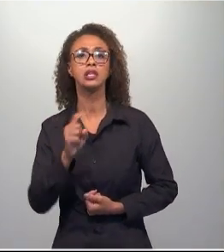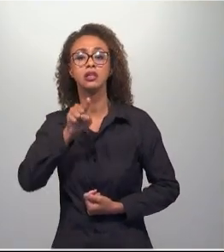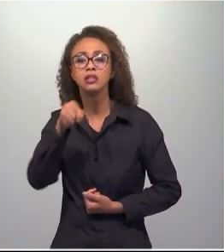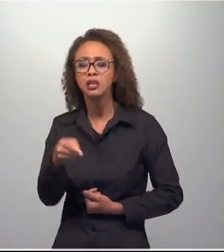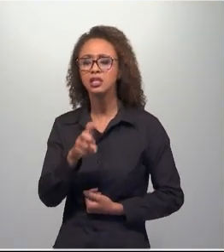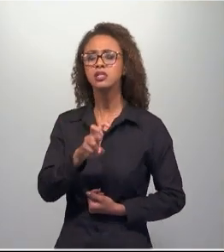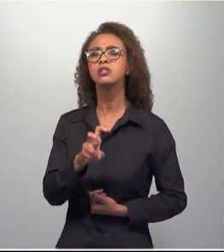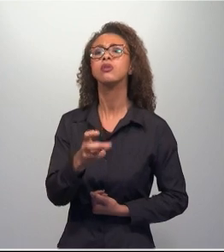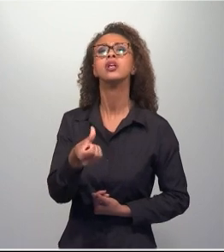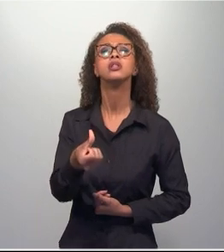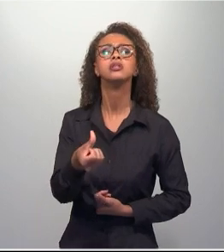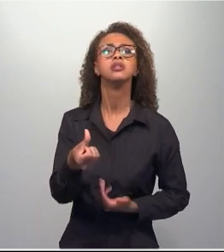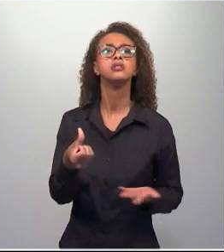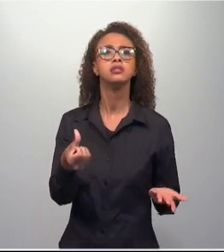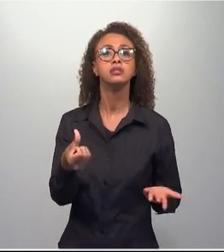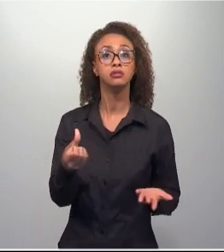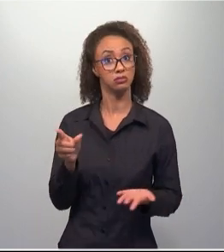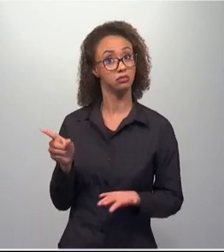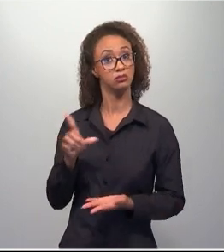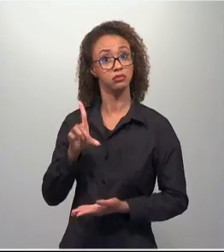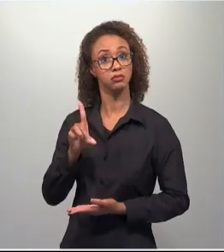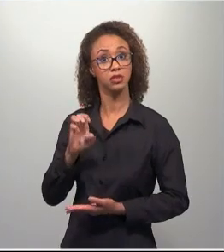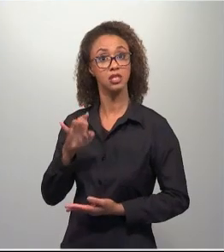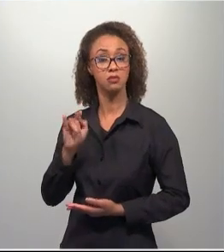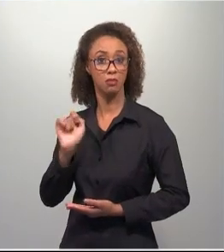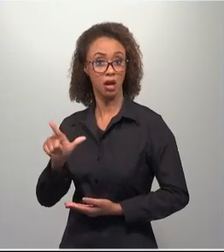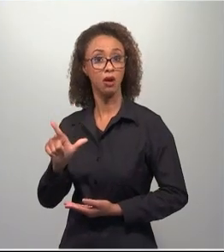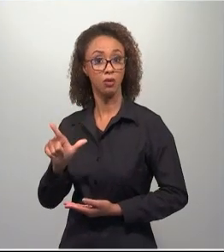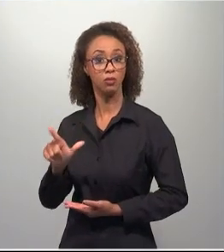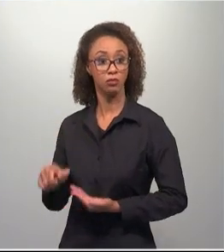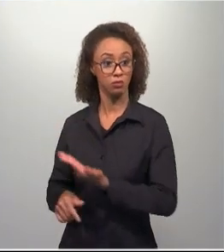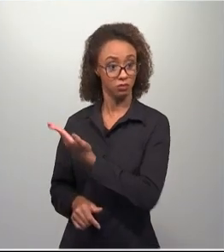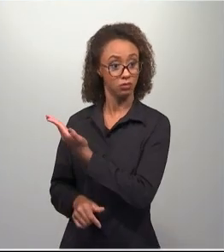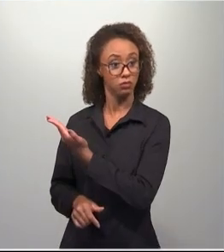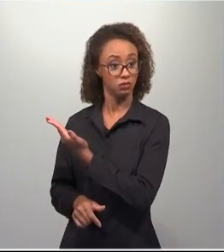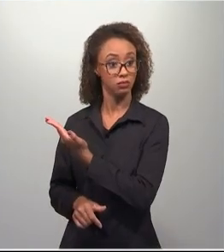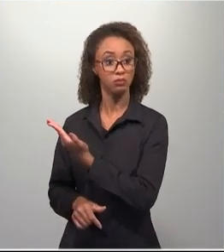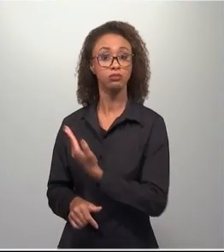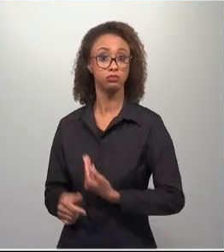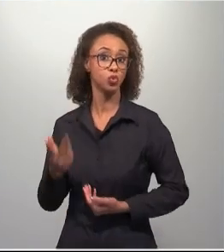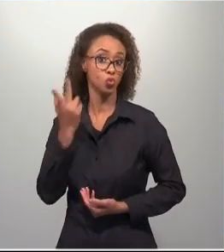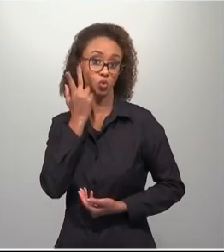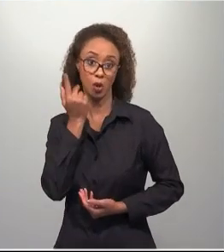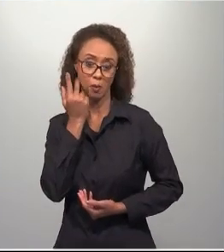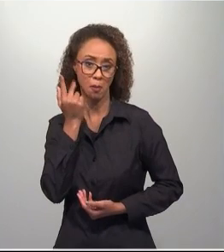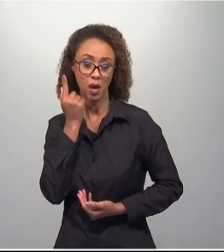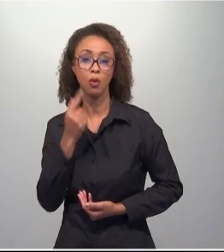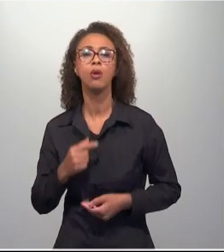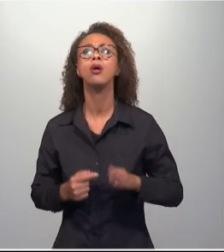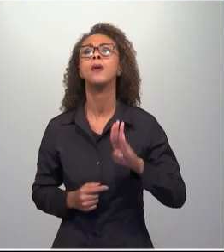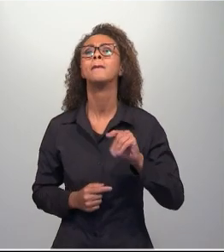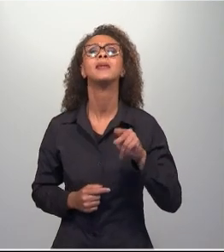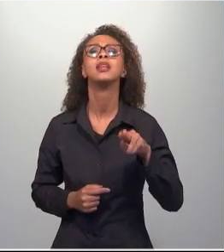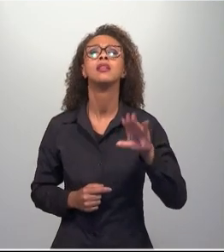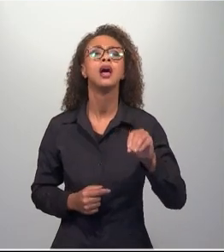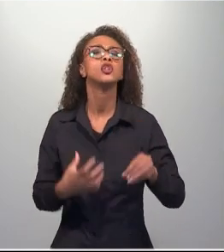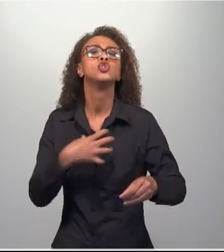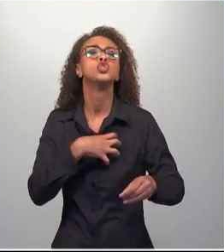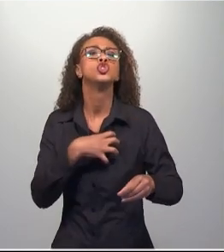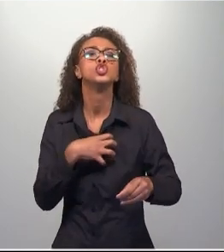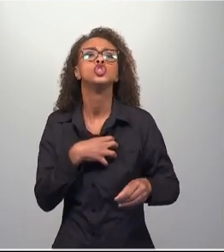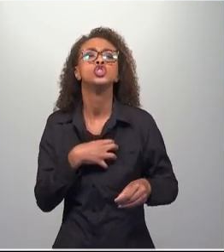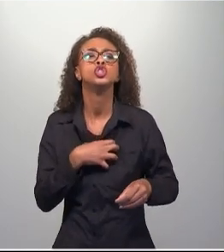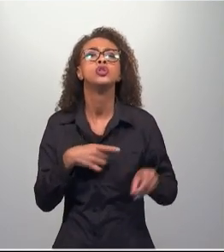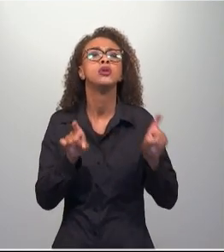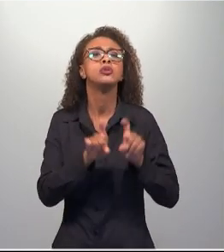vírgula 56 é o número decimal um número binário que o computador usa seria 100